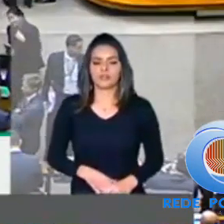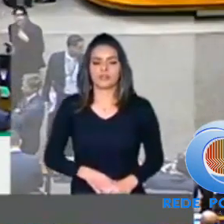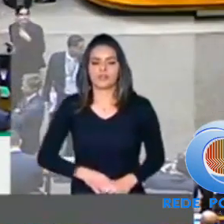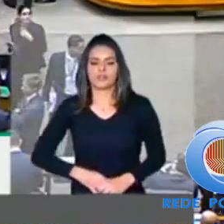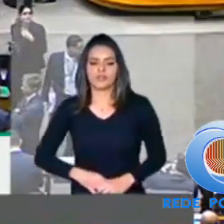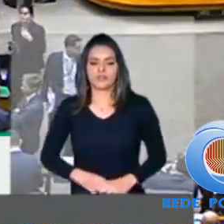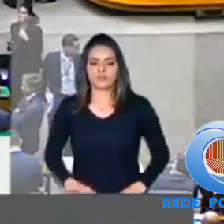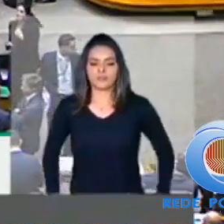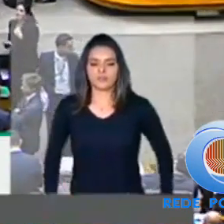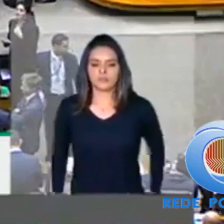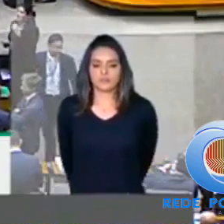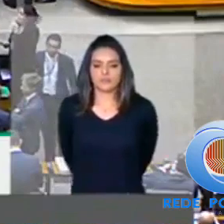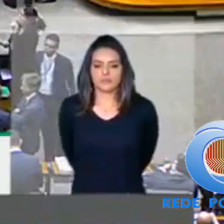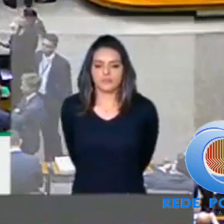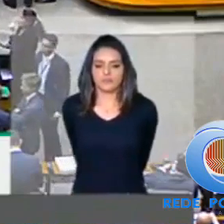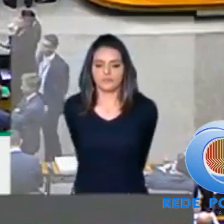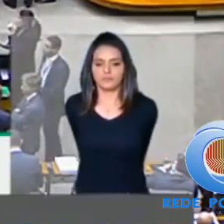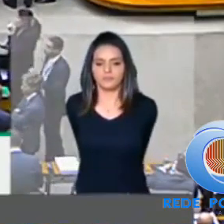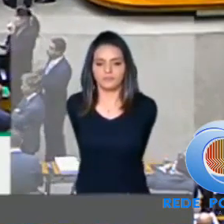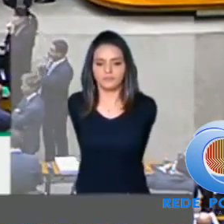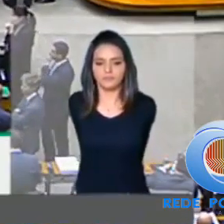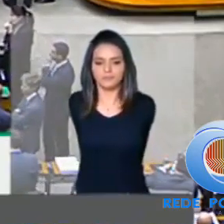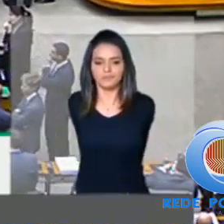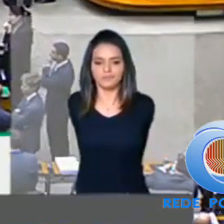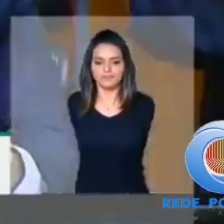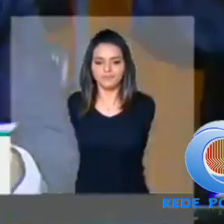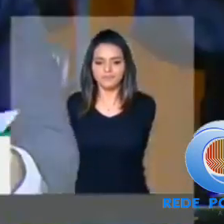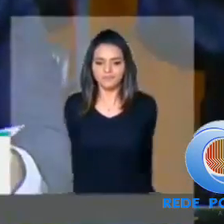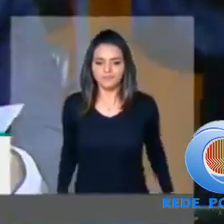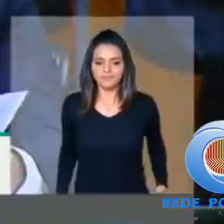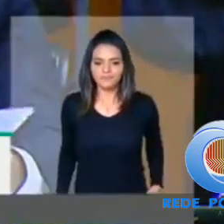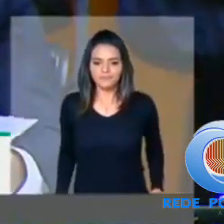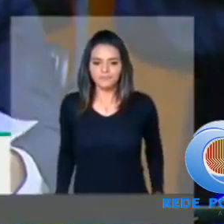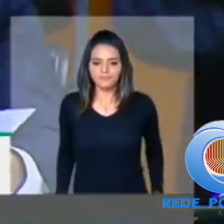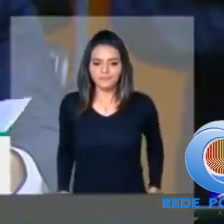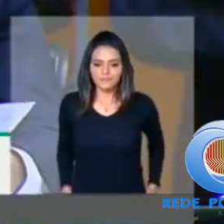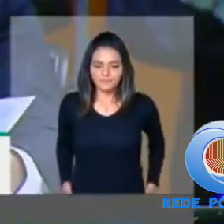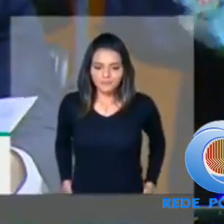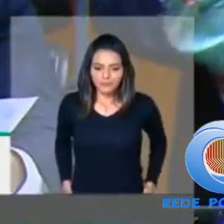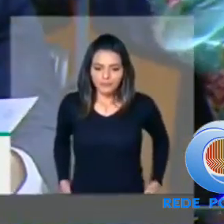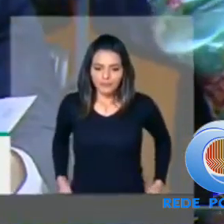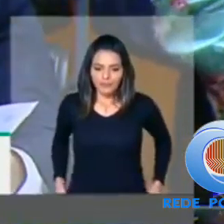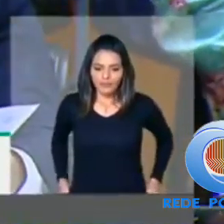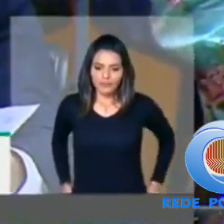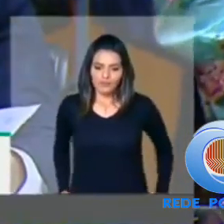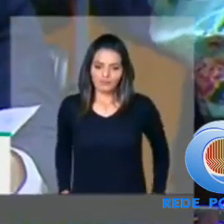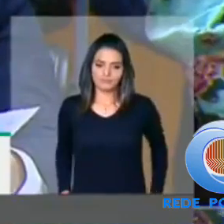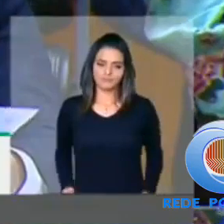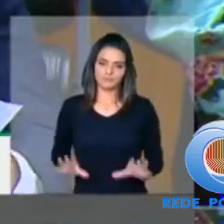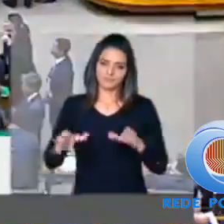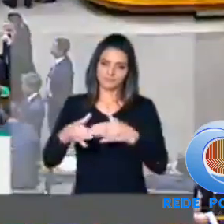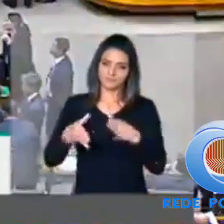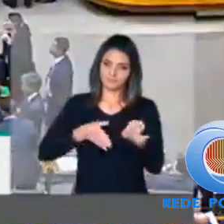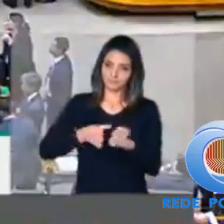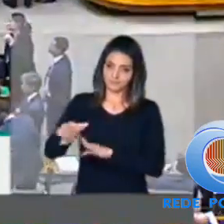Viva. Senhor presidente. Orientação de bancada. Como voto do bloco do PP.